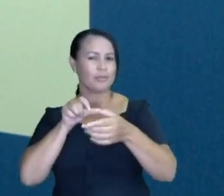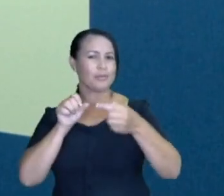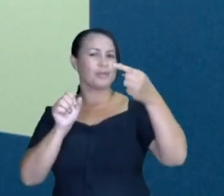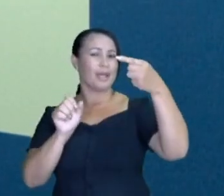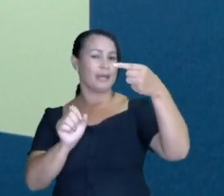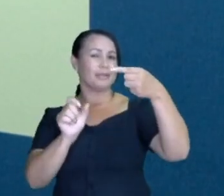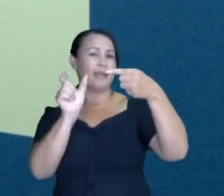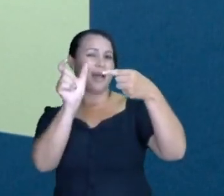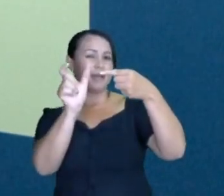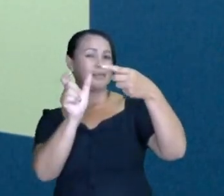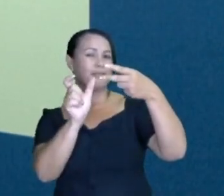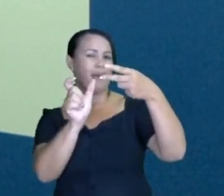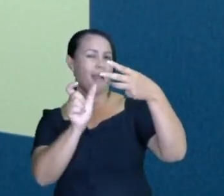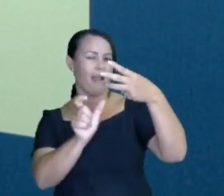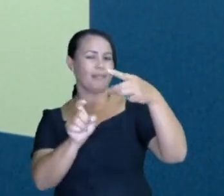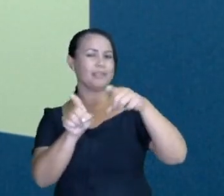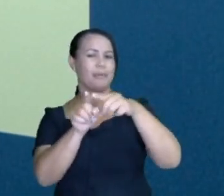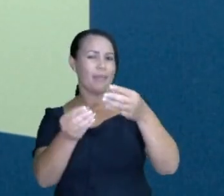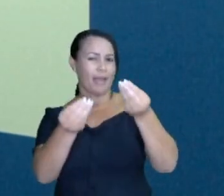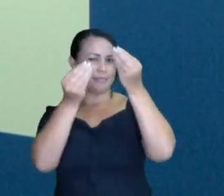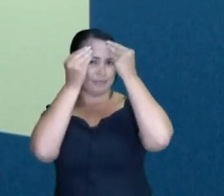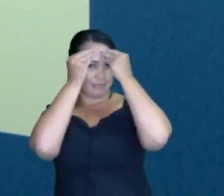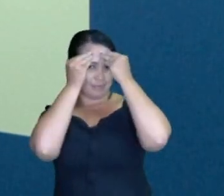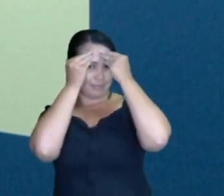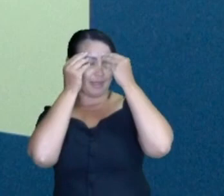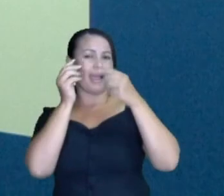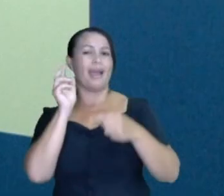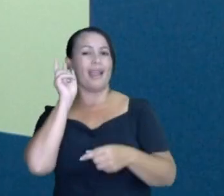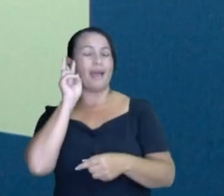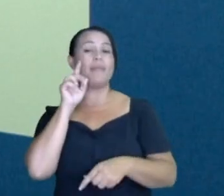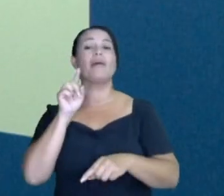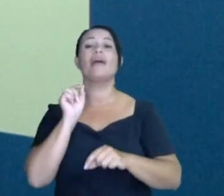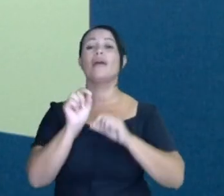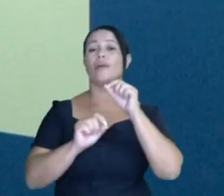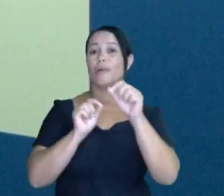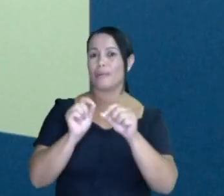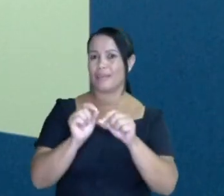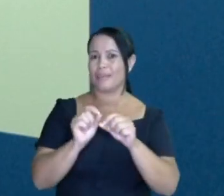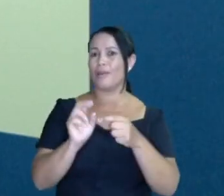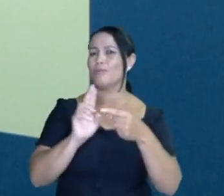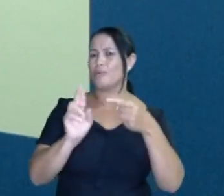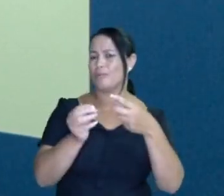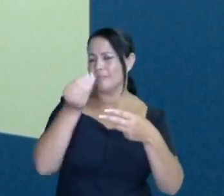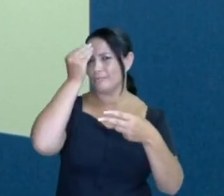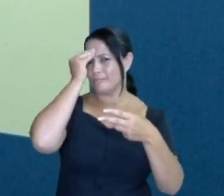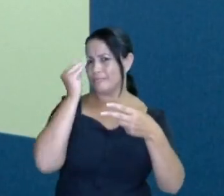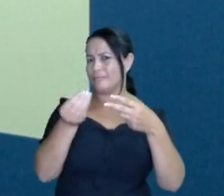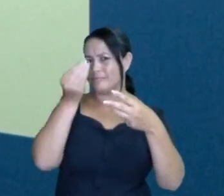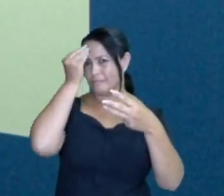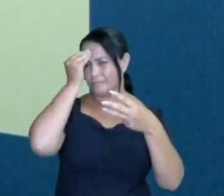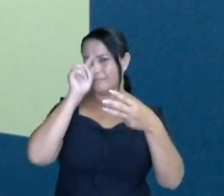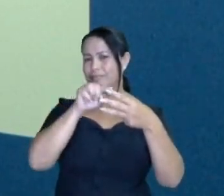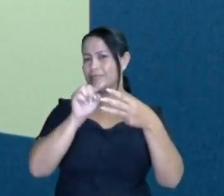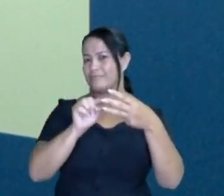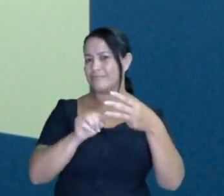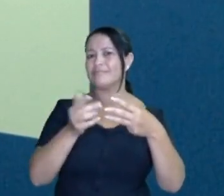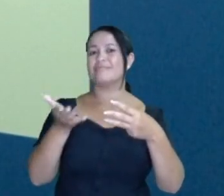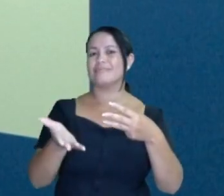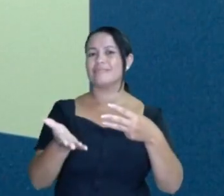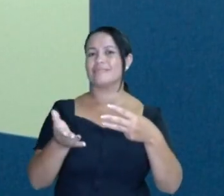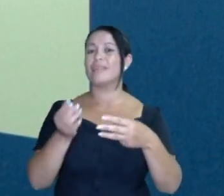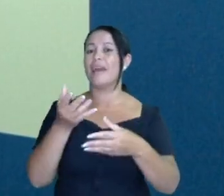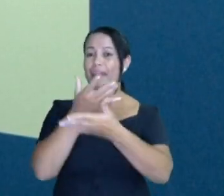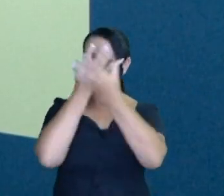palavrinhas, decore, limusochan e remusochan. Linupissan, remusochan. Não